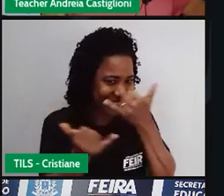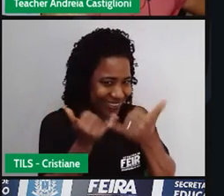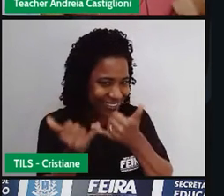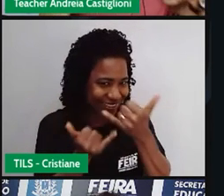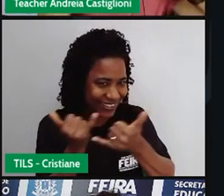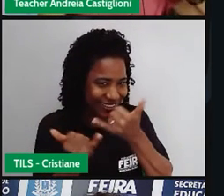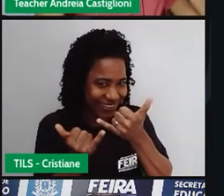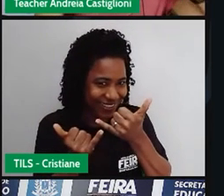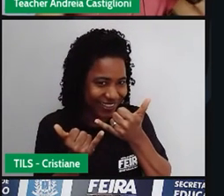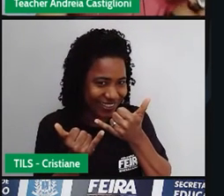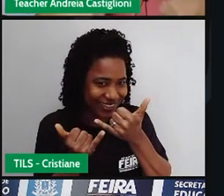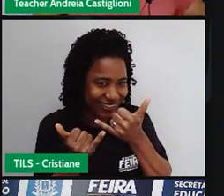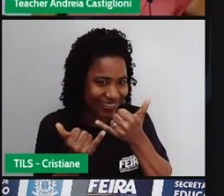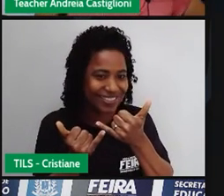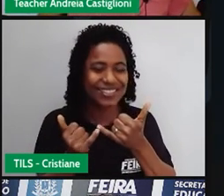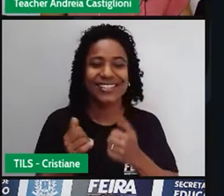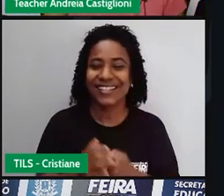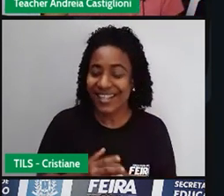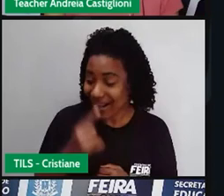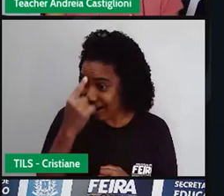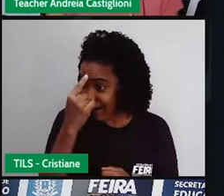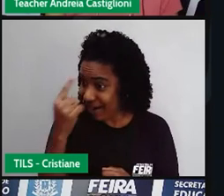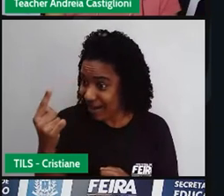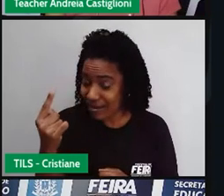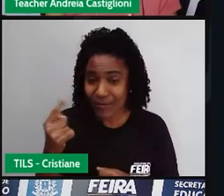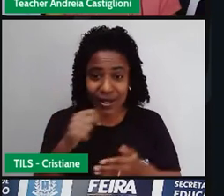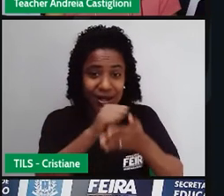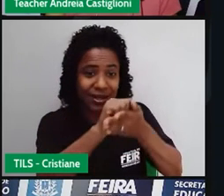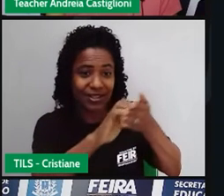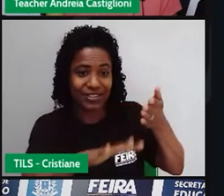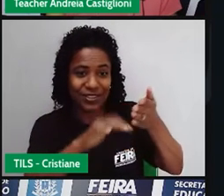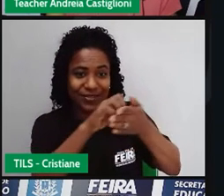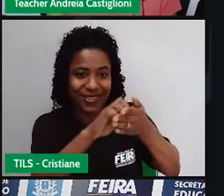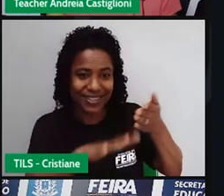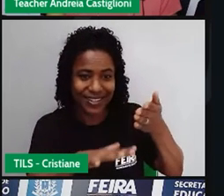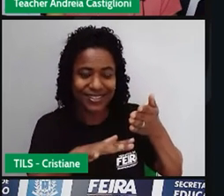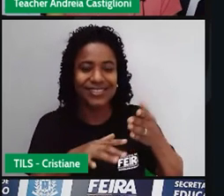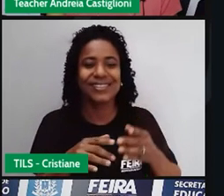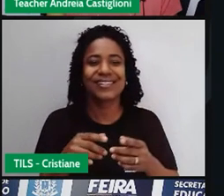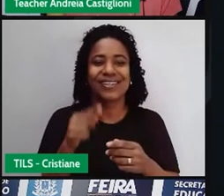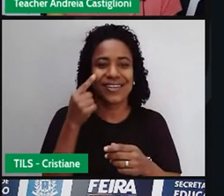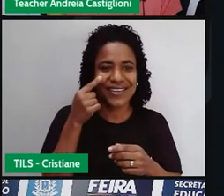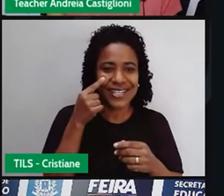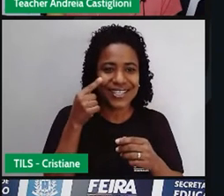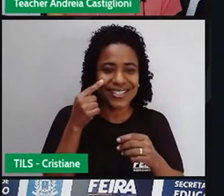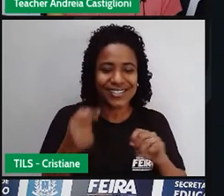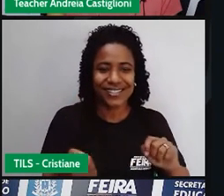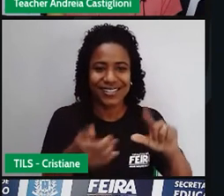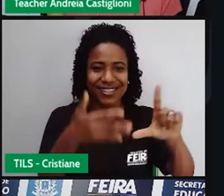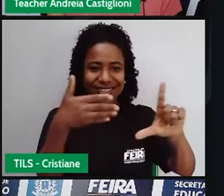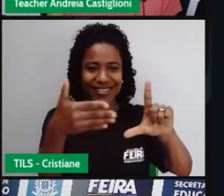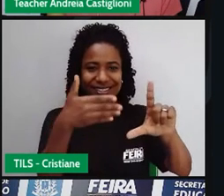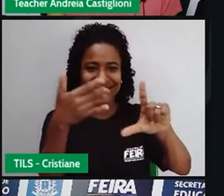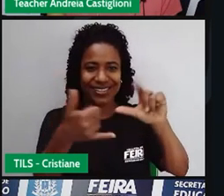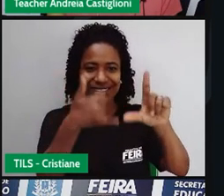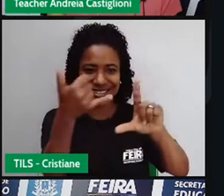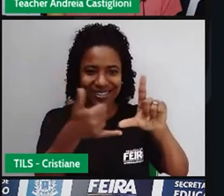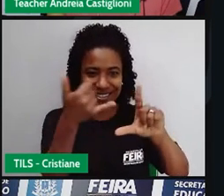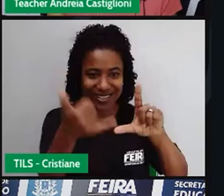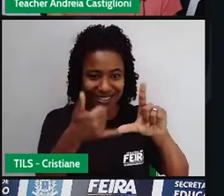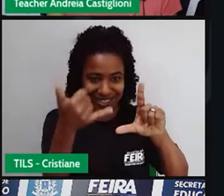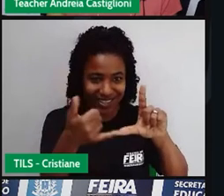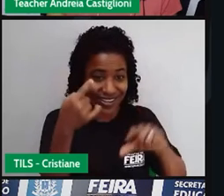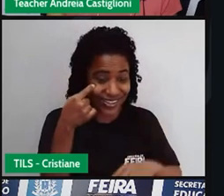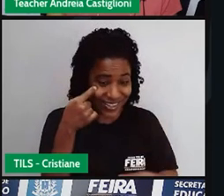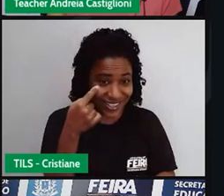divertir livro daquelas atividades interativas que nós estamos sempre passando para vocês durante a aula